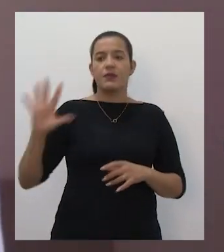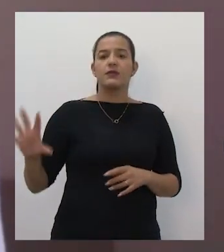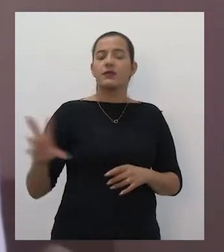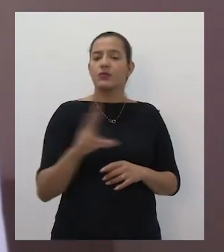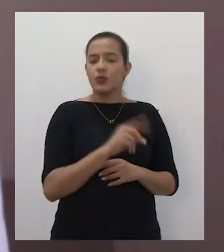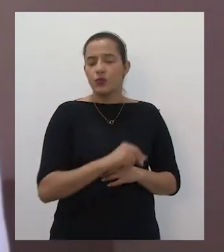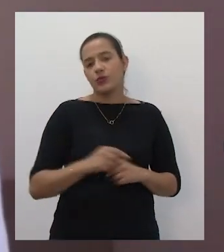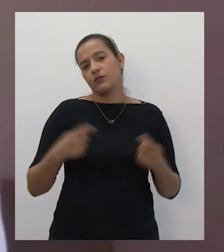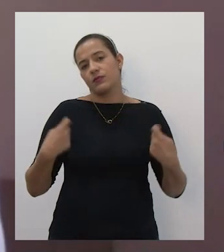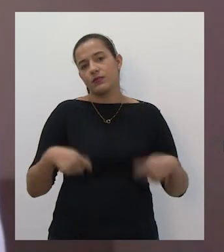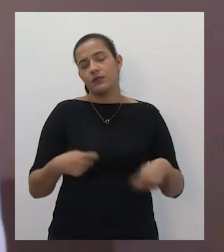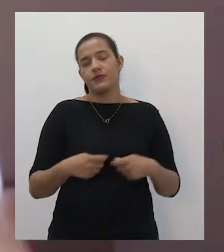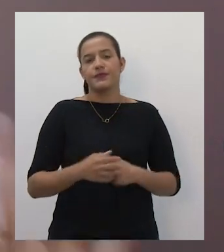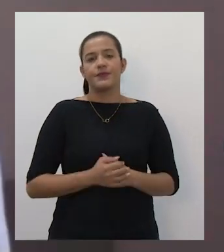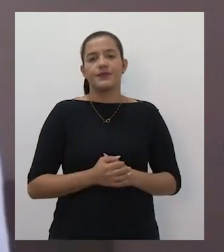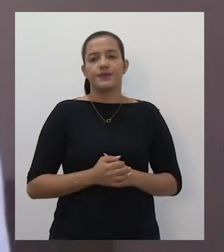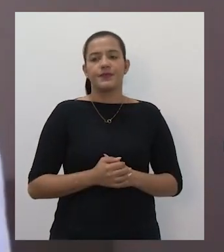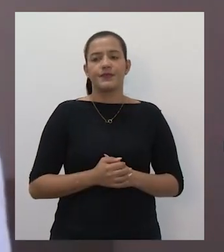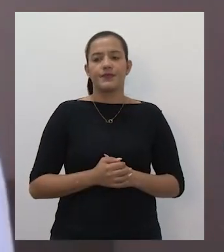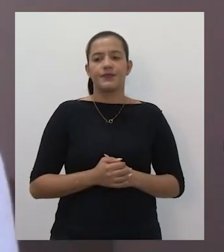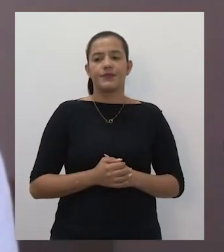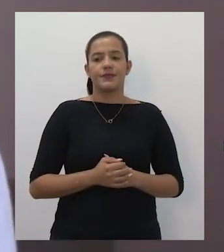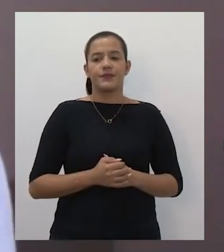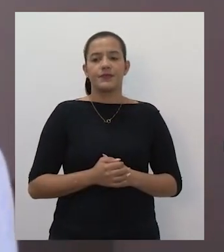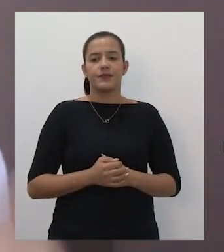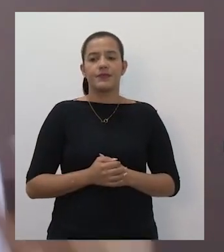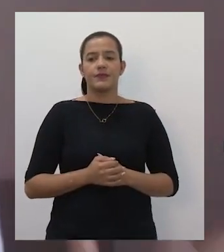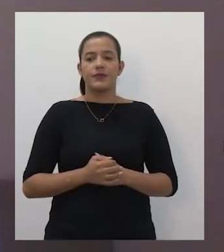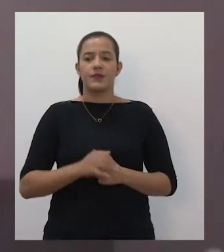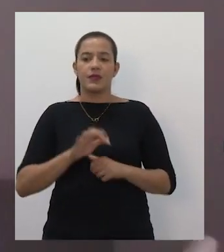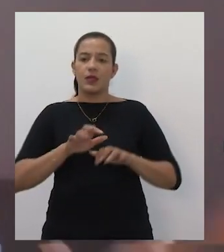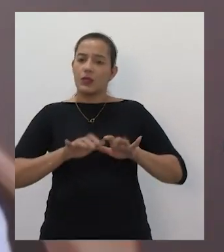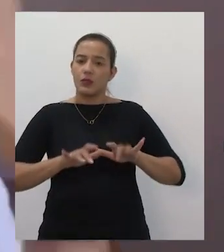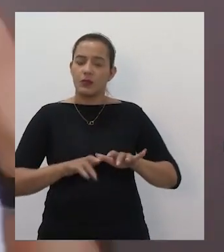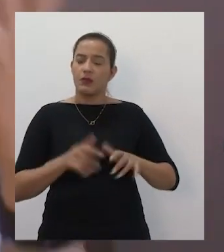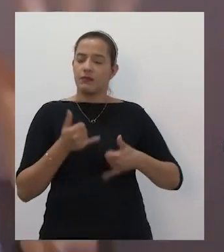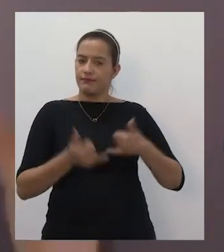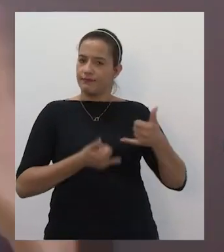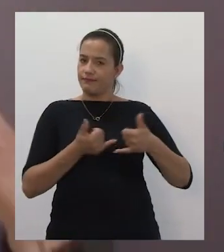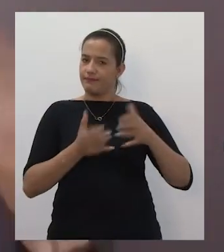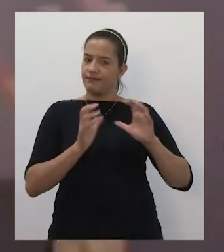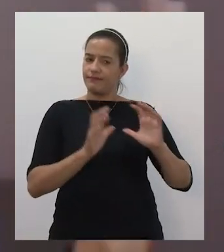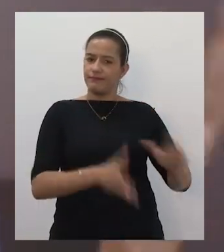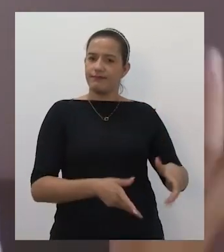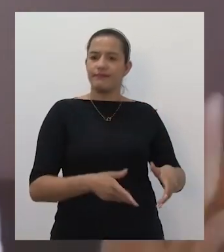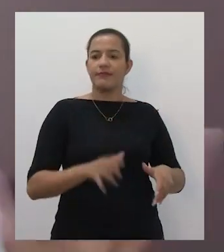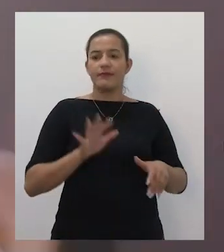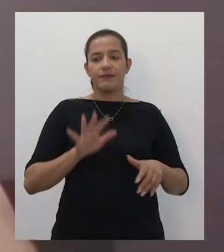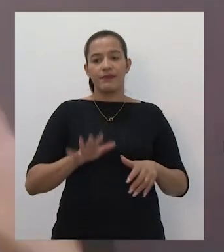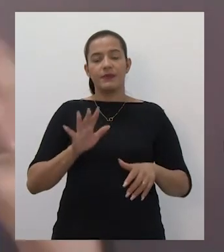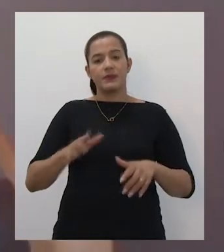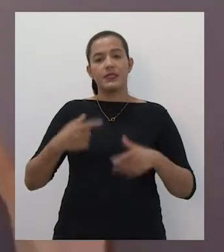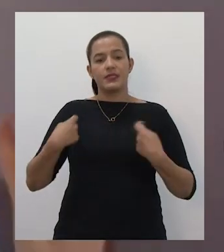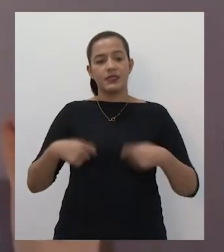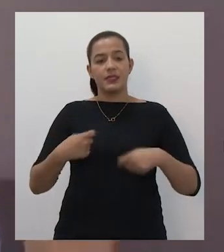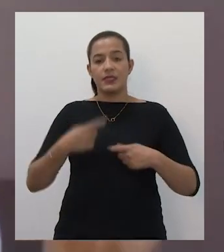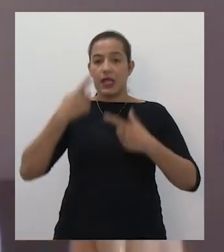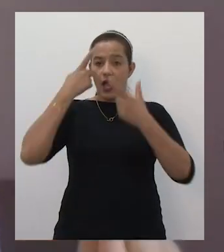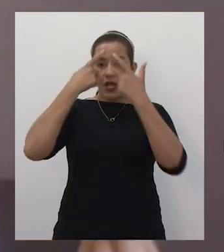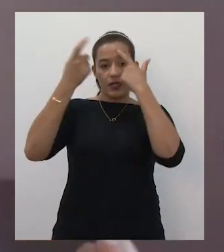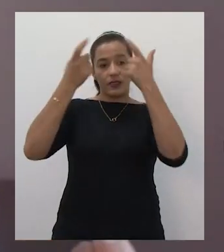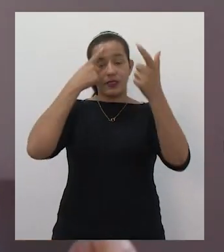tudo. A do computador é brincadeira, mas a gente tem que deixar a nossa criatividade